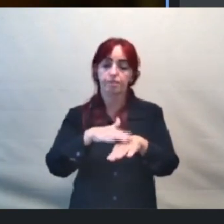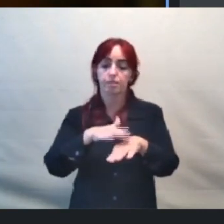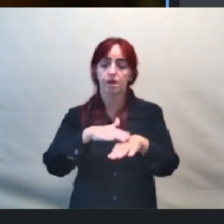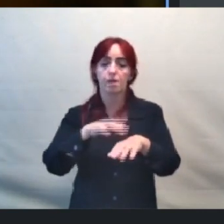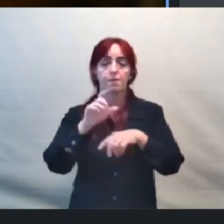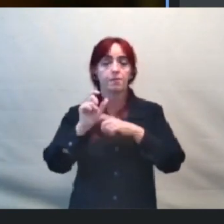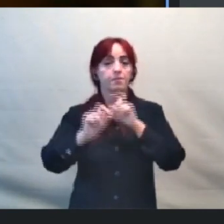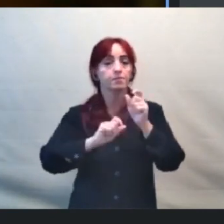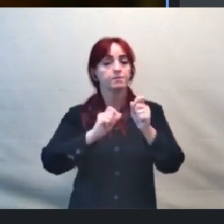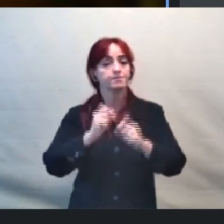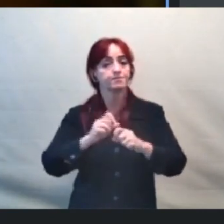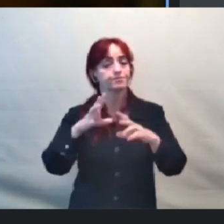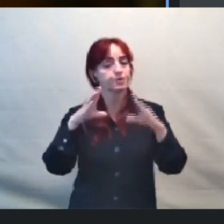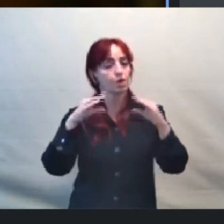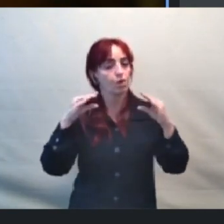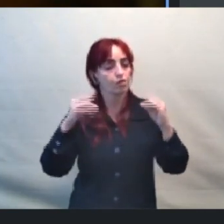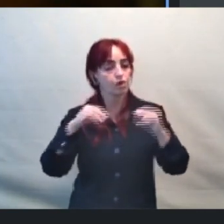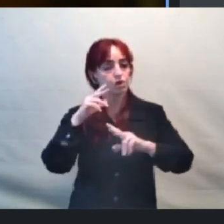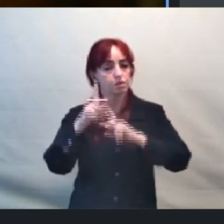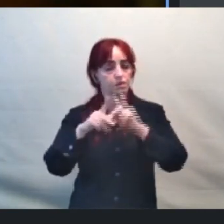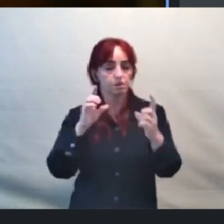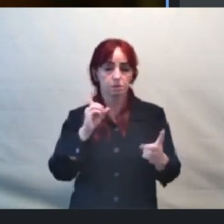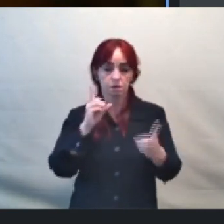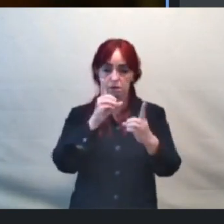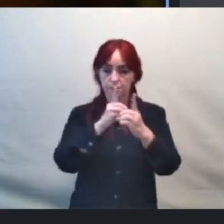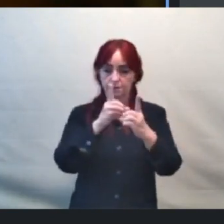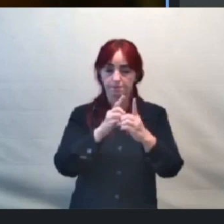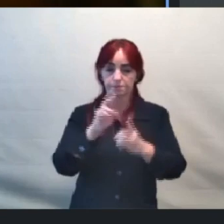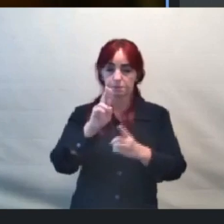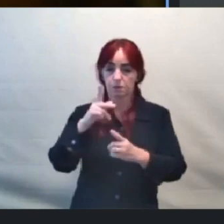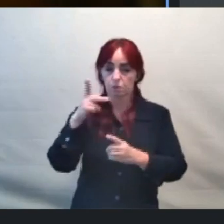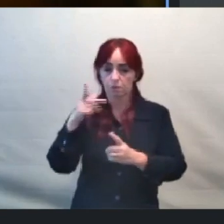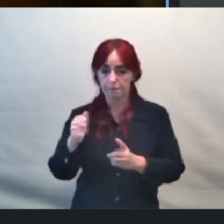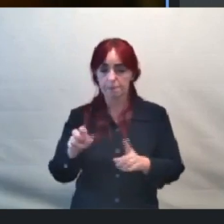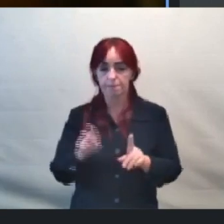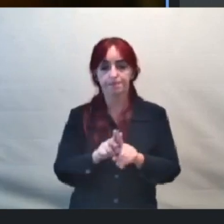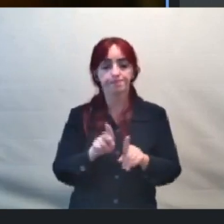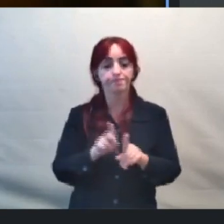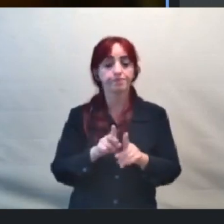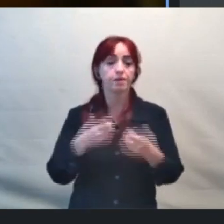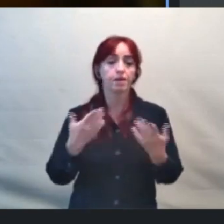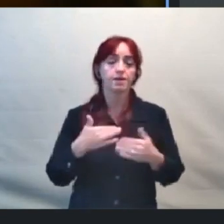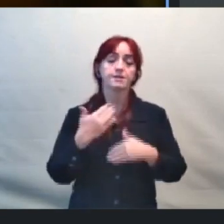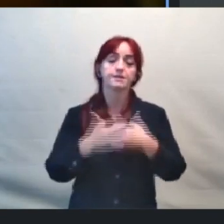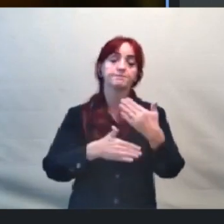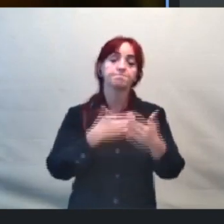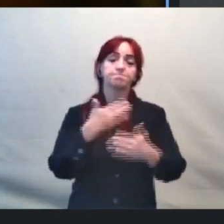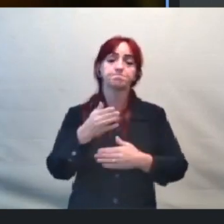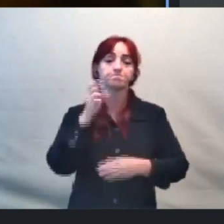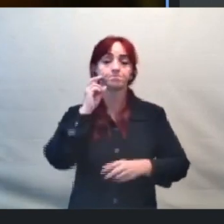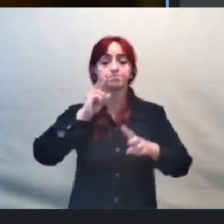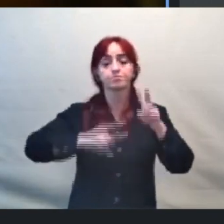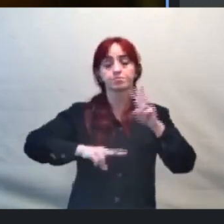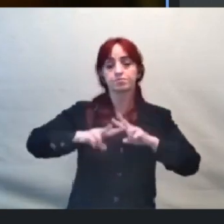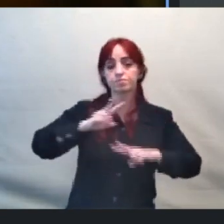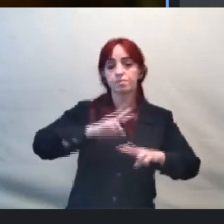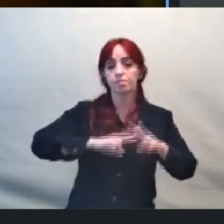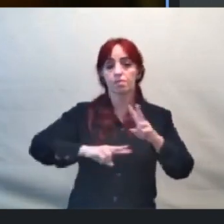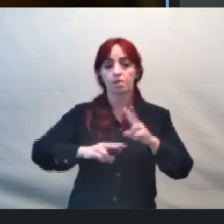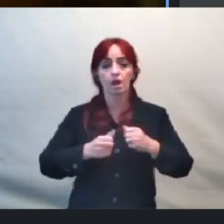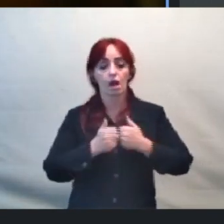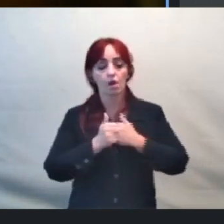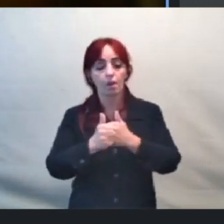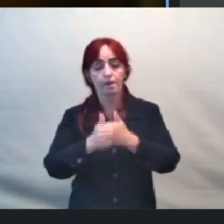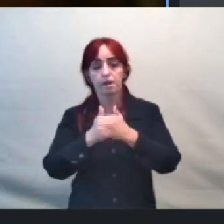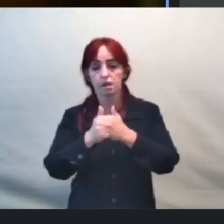de conforto para os atendimentos nas UPAs. E, na sequência, estamos acompanhando todo esse quadro